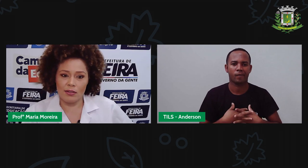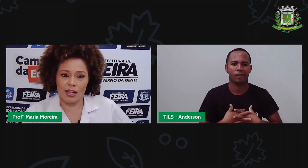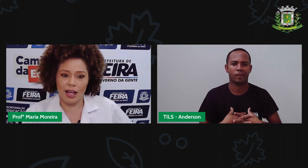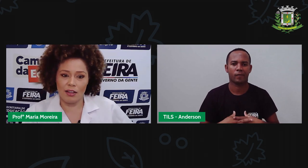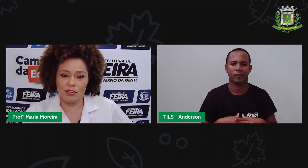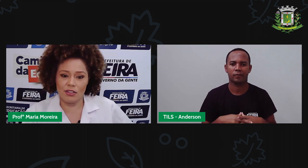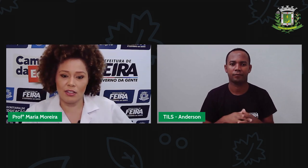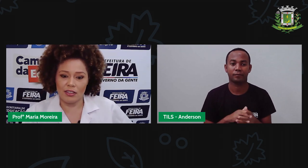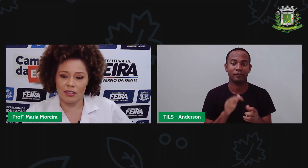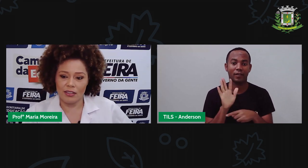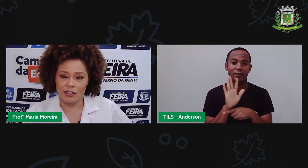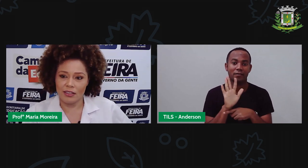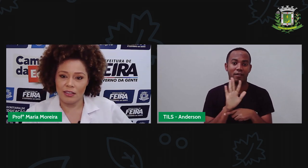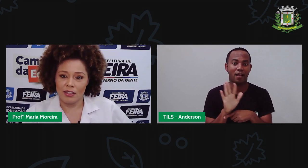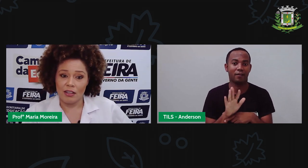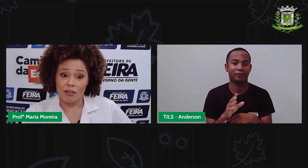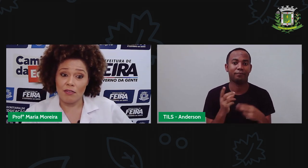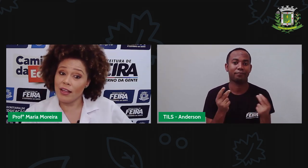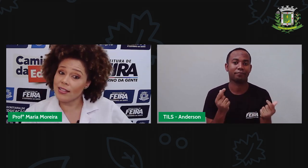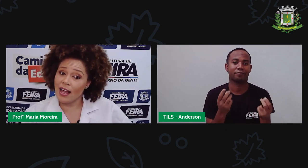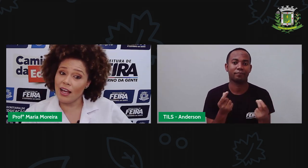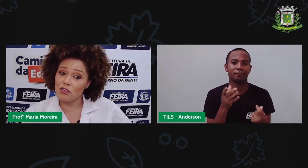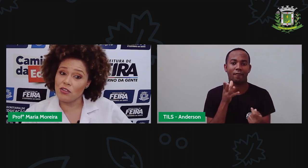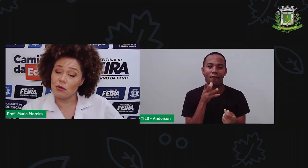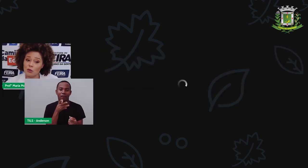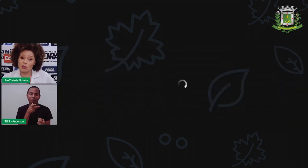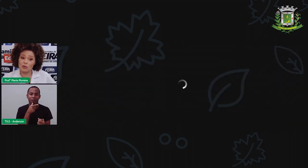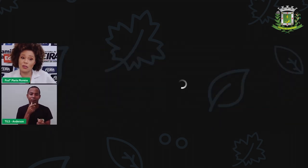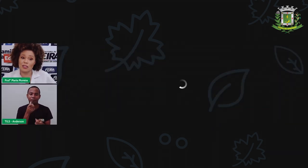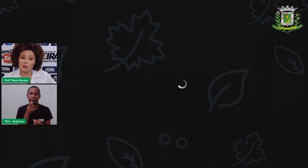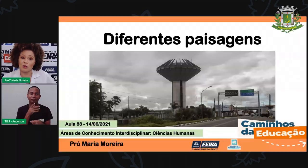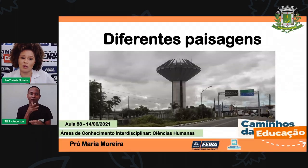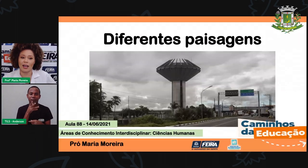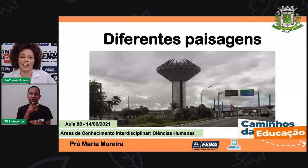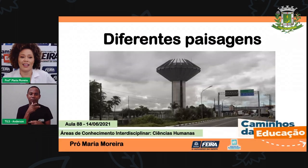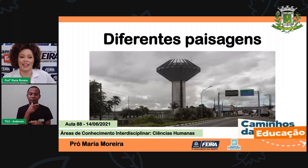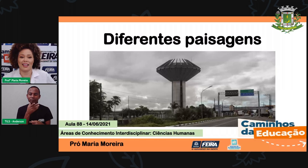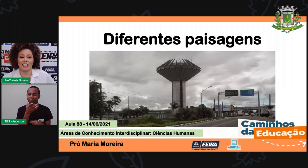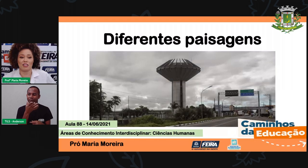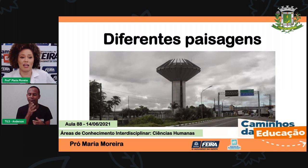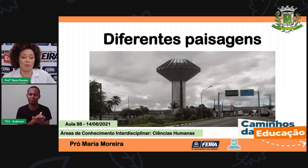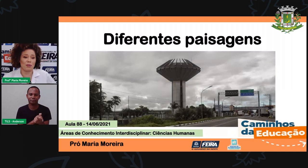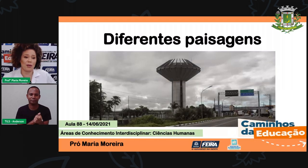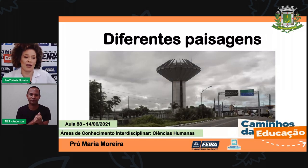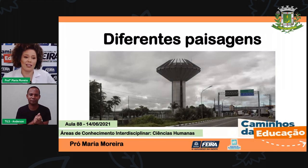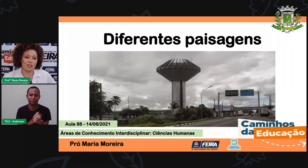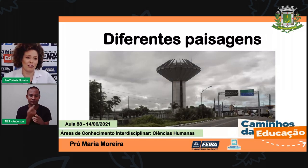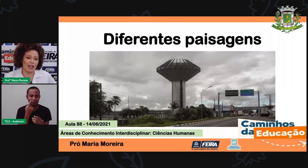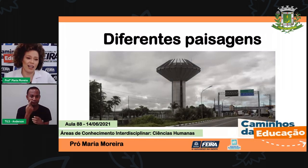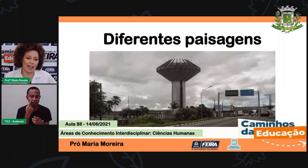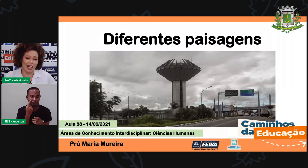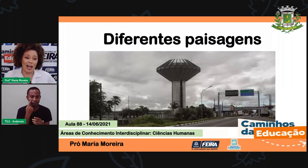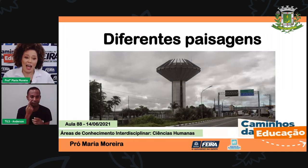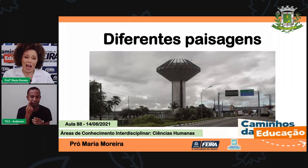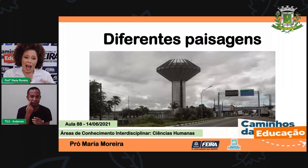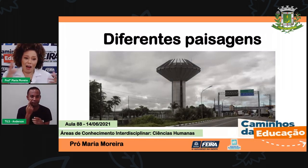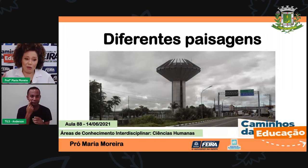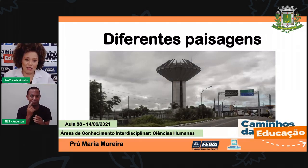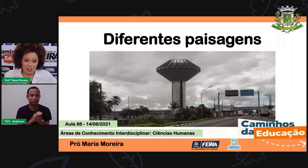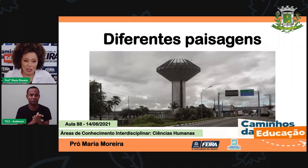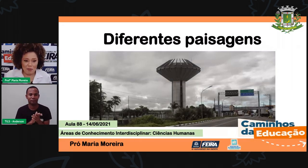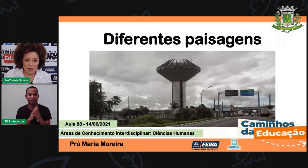Cadê o slide? Vem, slide. Enquanto isso, Anderson... Aê, já ia pedir pra Anderson dar aquela